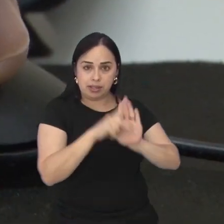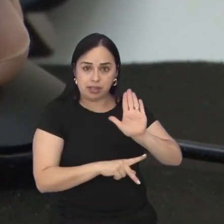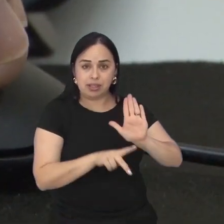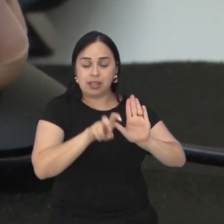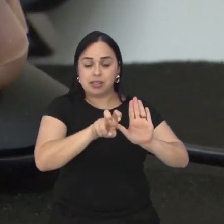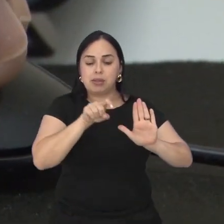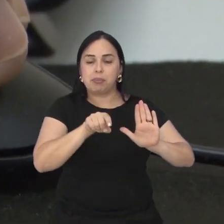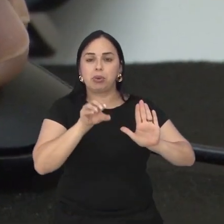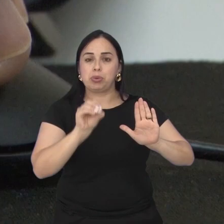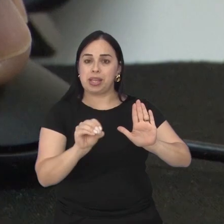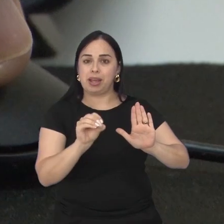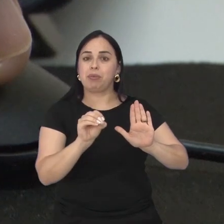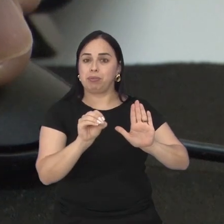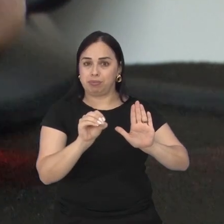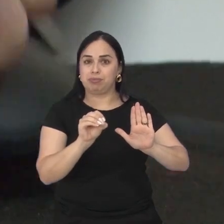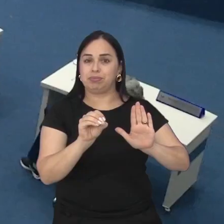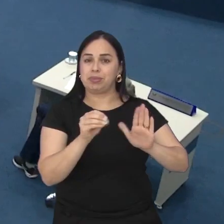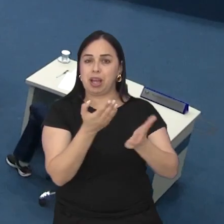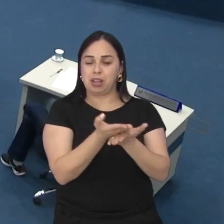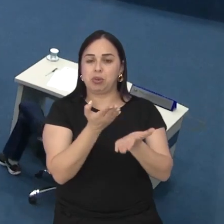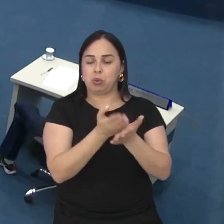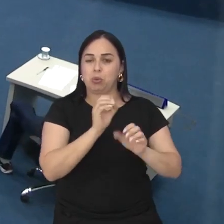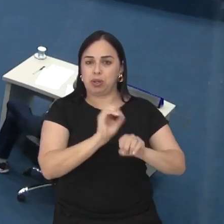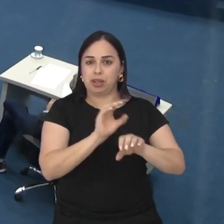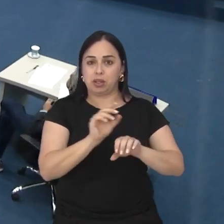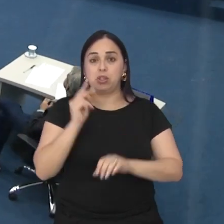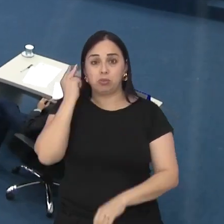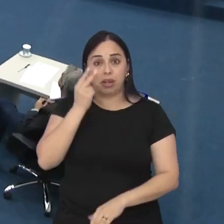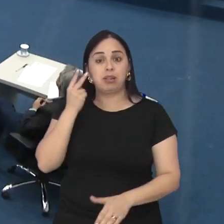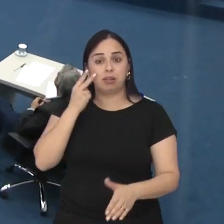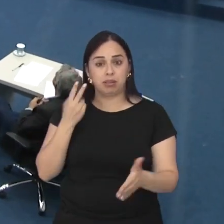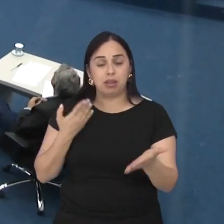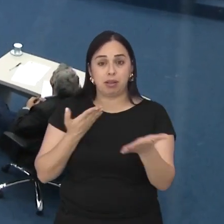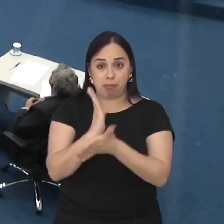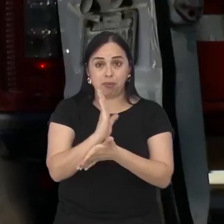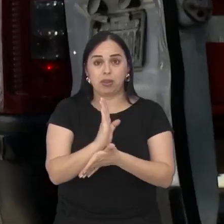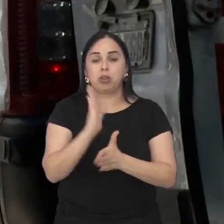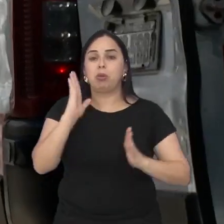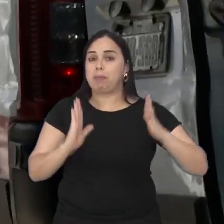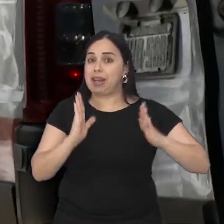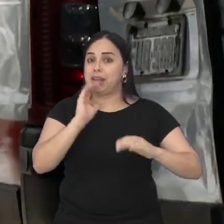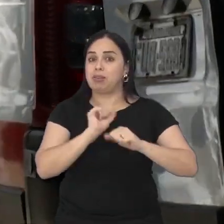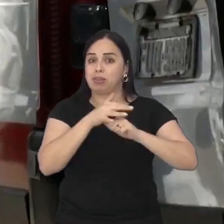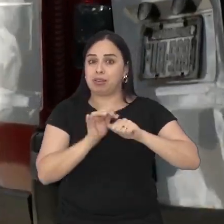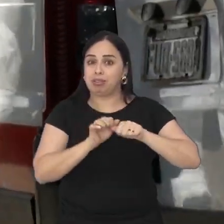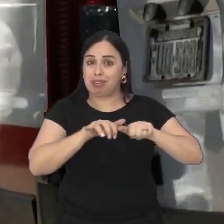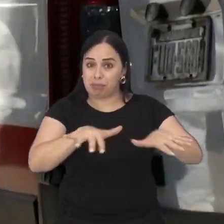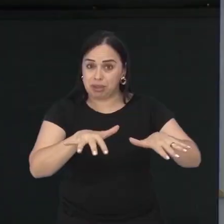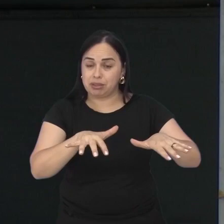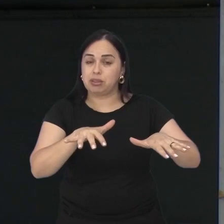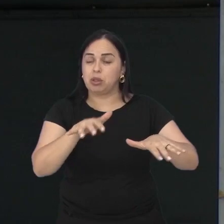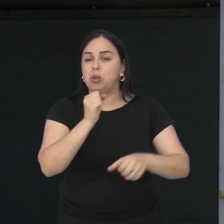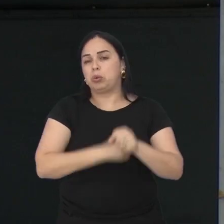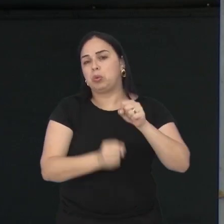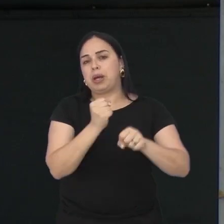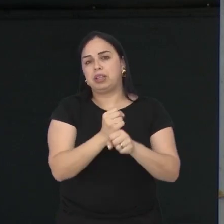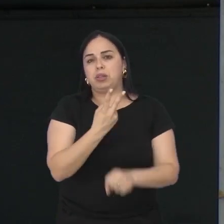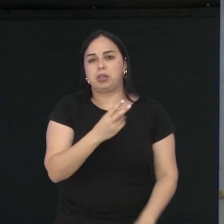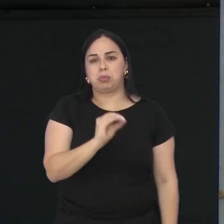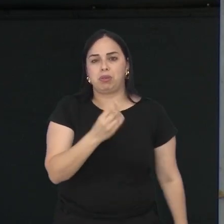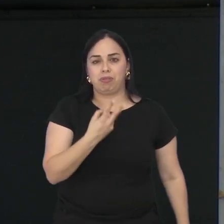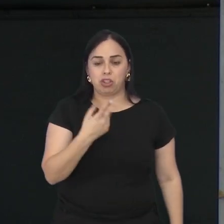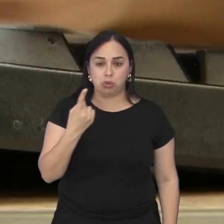programa Educação 5.0, votado e aprovado pelos vereadores durante a pandemia da Covid-19